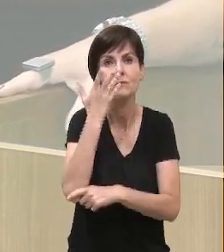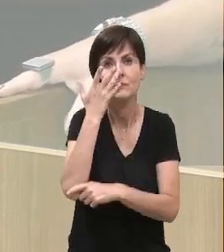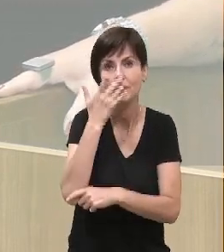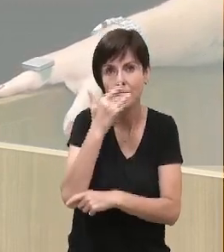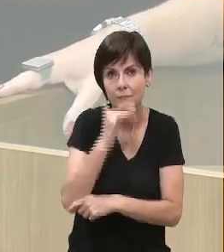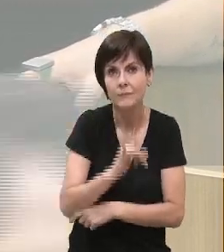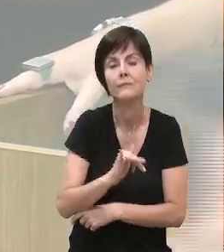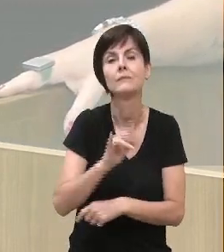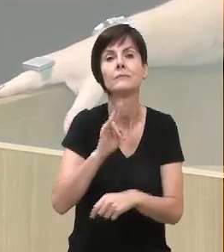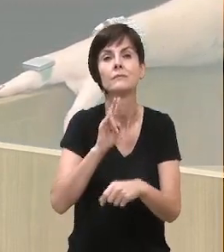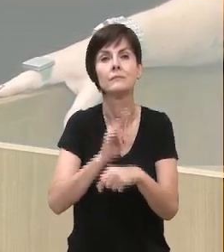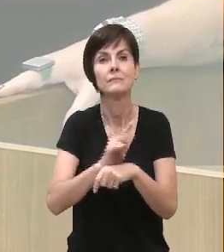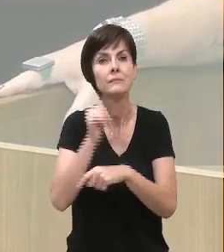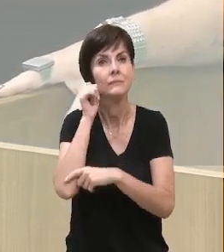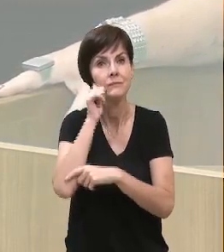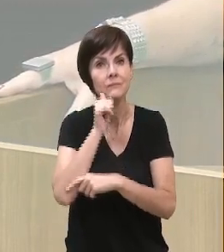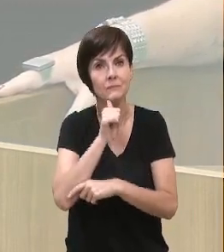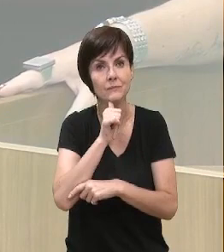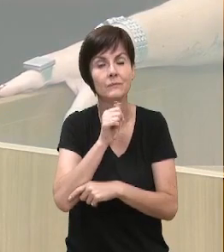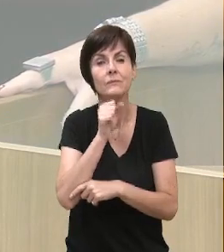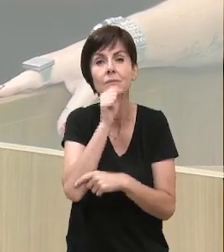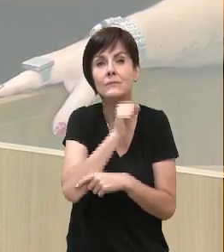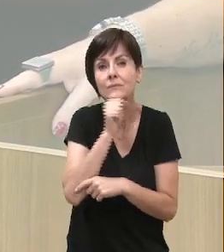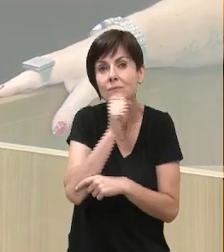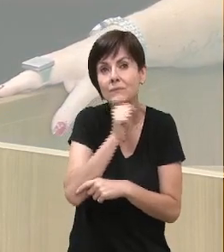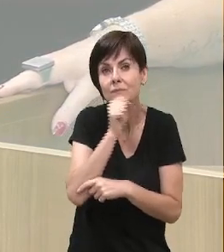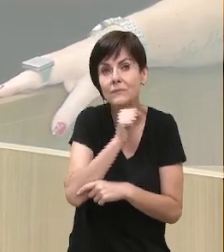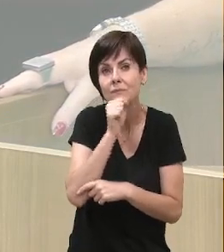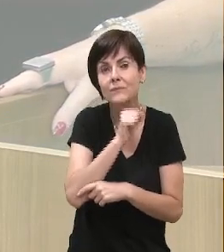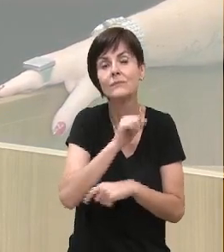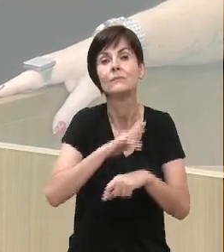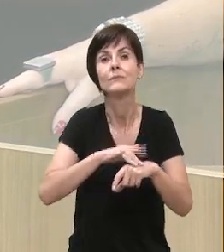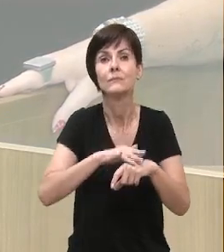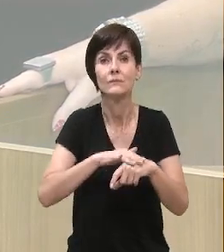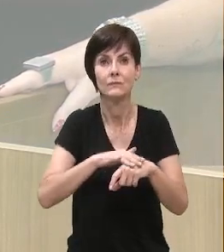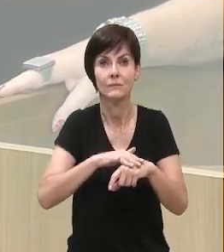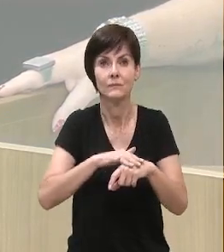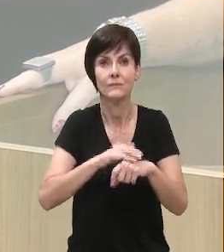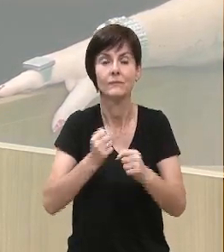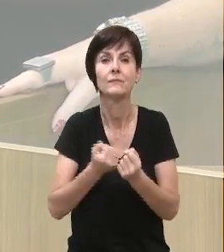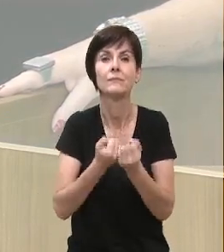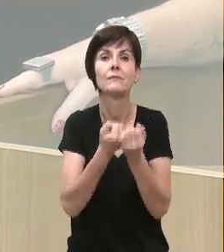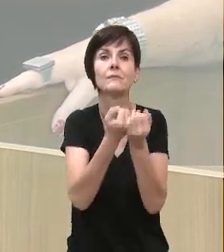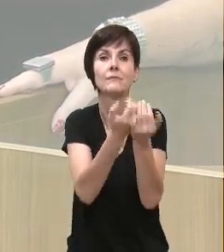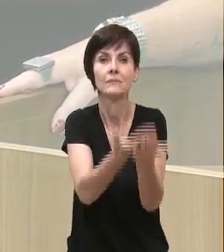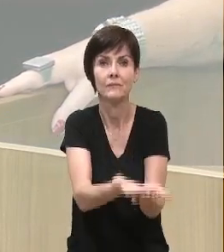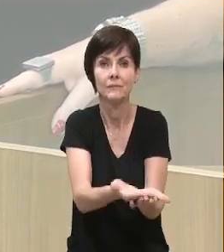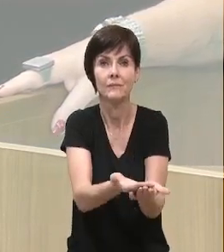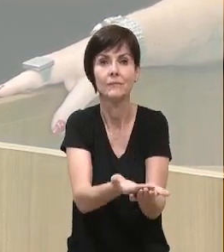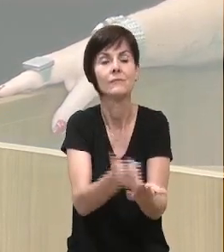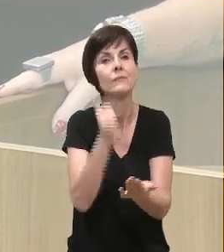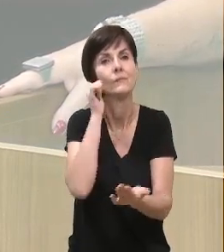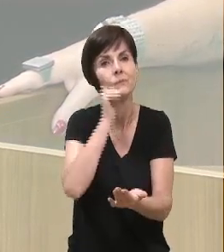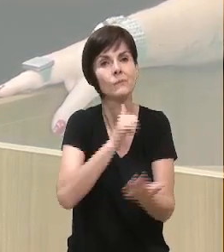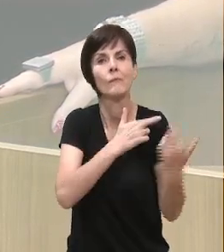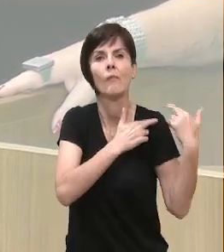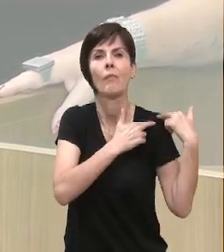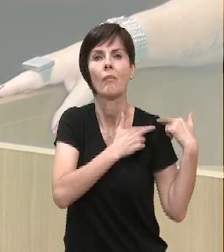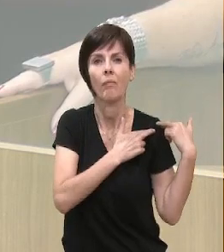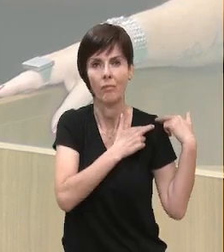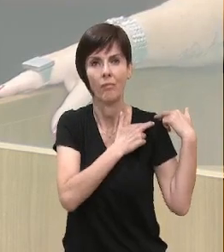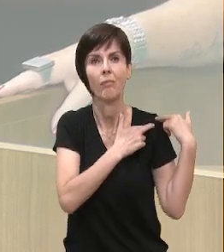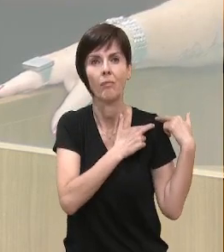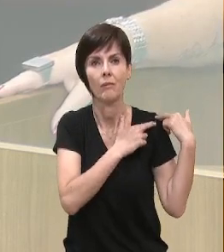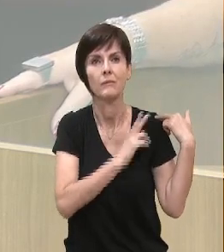crianças, com as mulheres, com os idosos, com os doentes, acaba sobrecarregando as